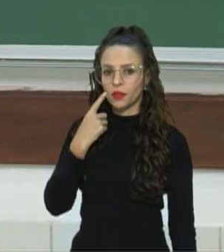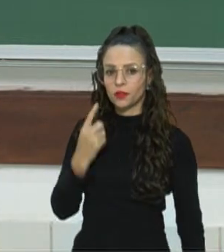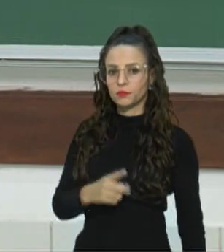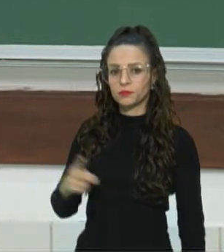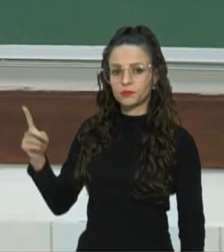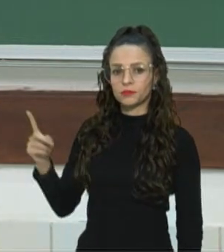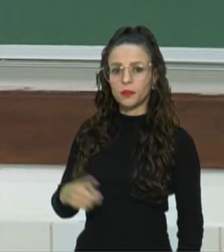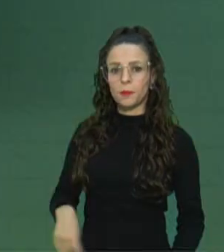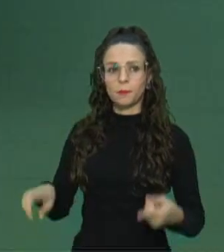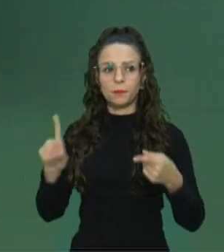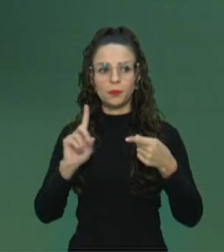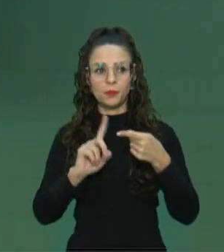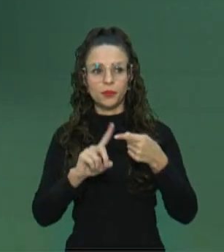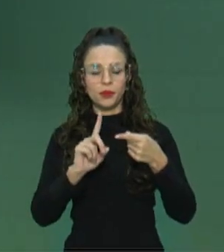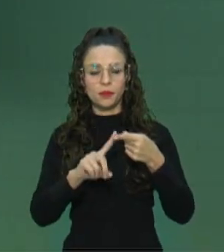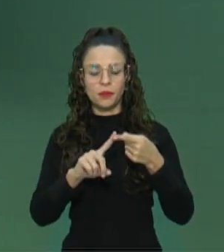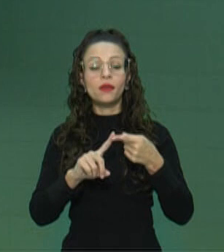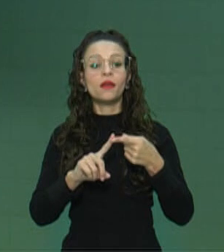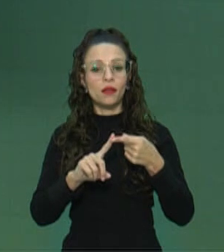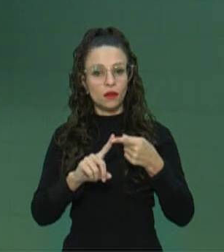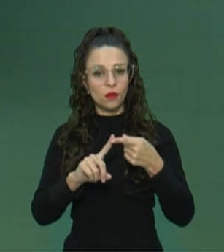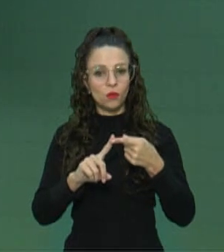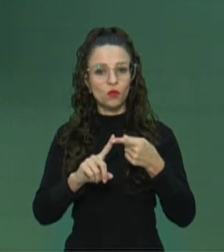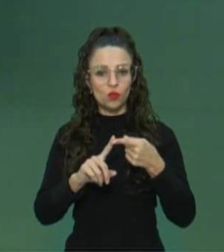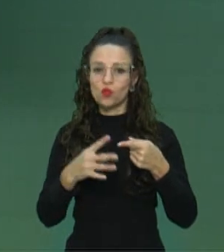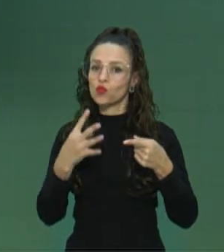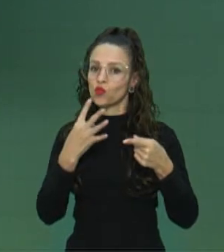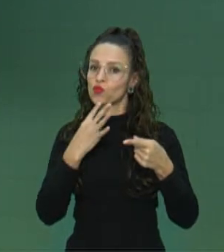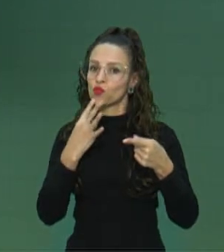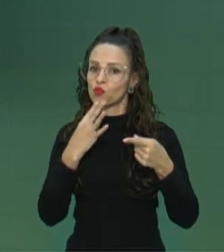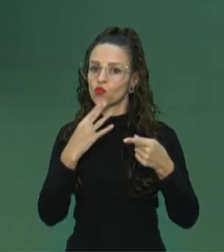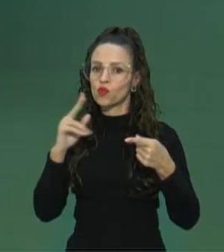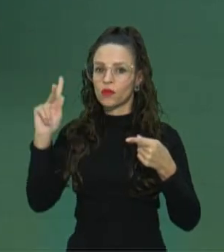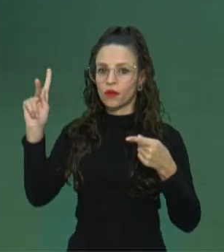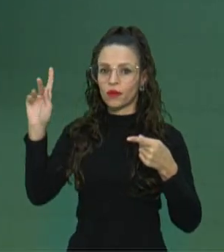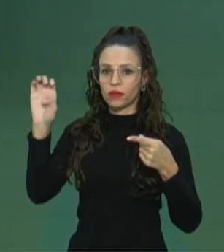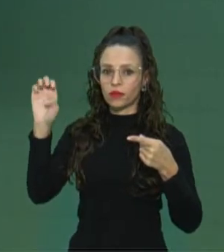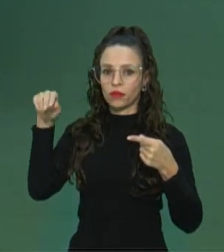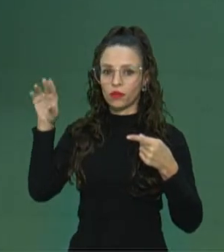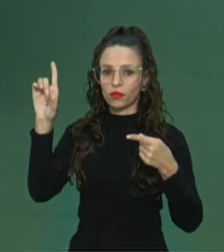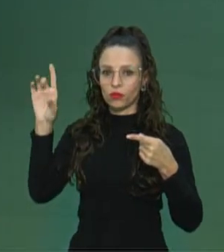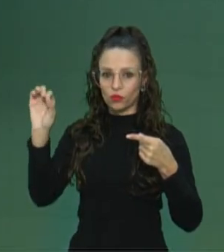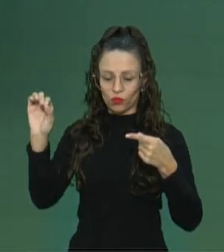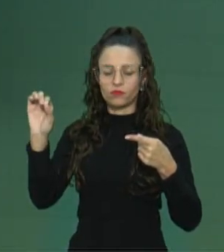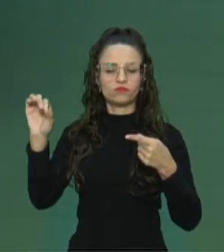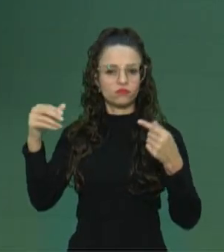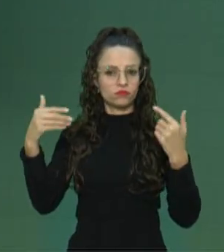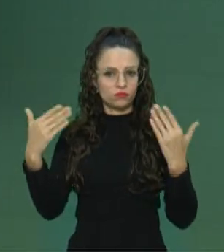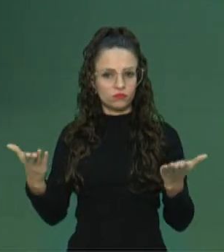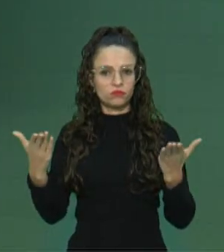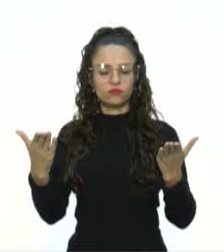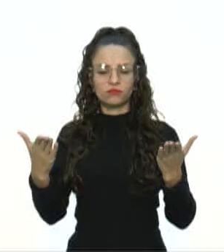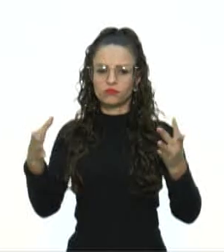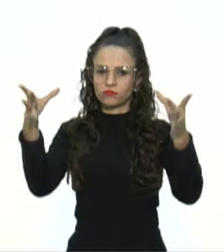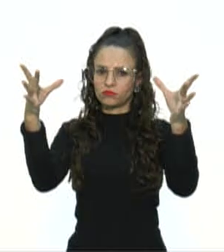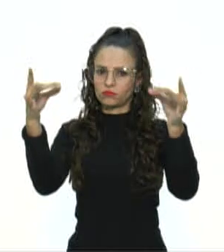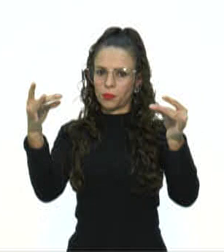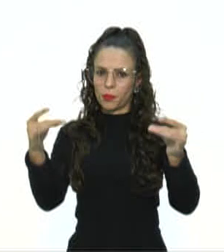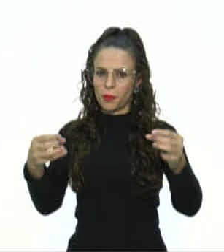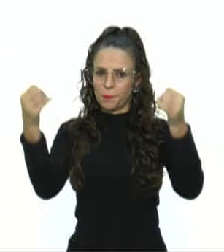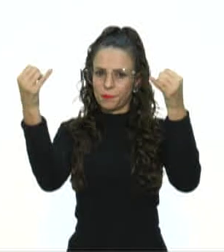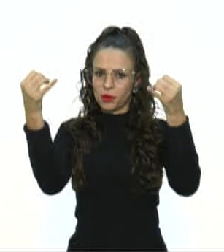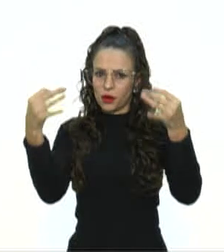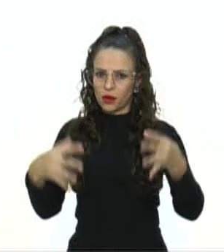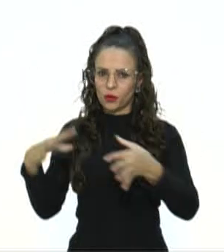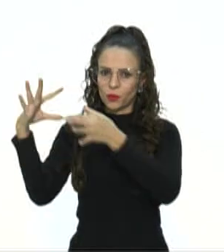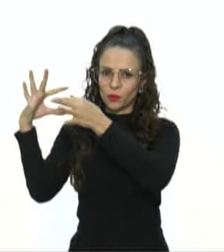primeira delas. Então, a primeira modalidade que nós vamos falar hoje, vamos conhecer, é o Kendo. Então, vamos detalhar ele para vocês,